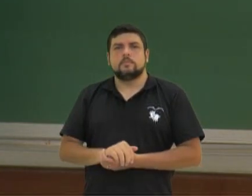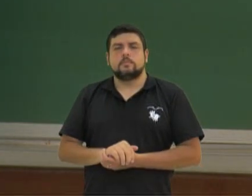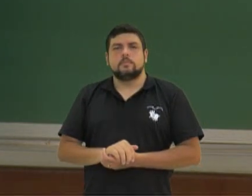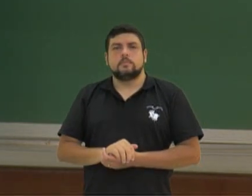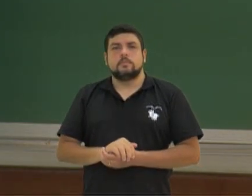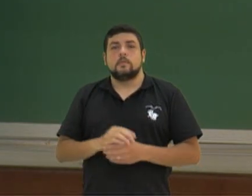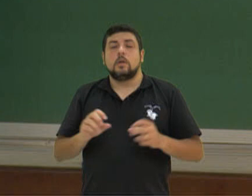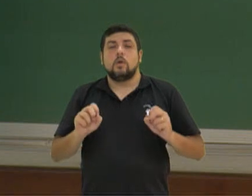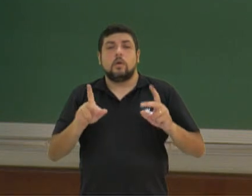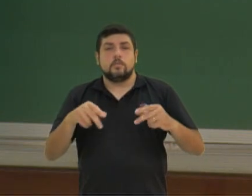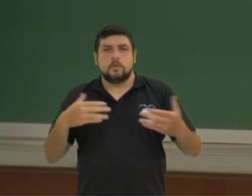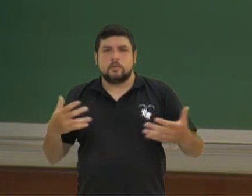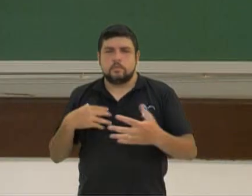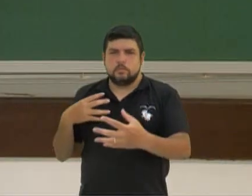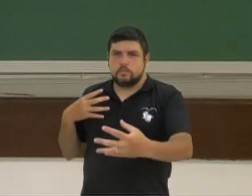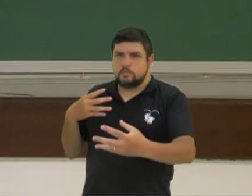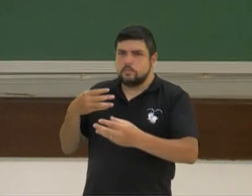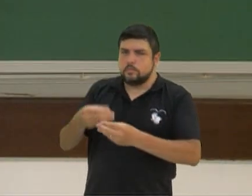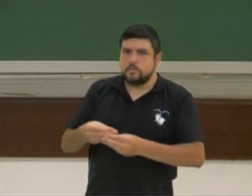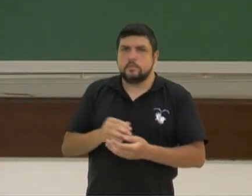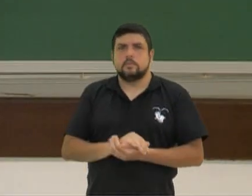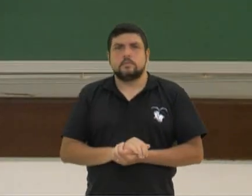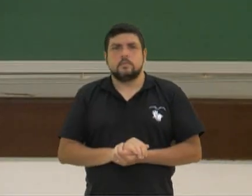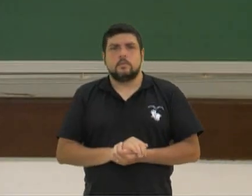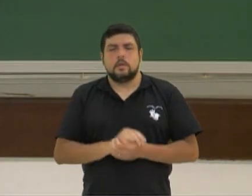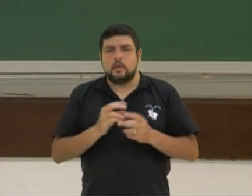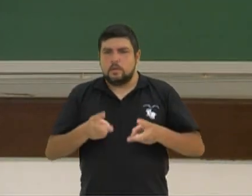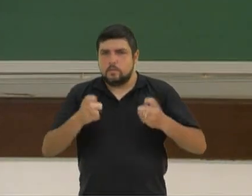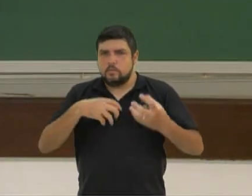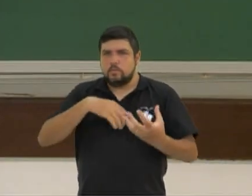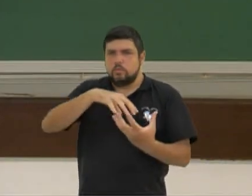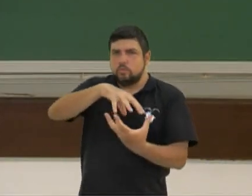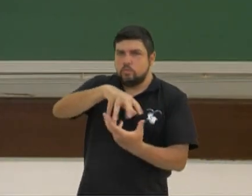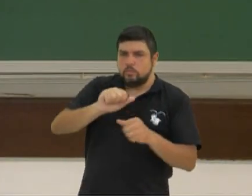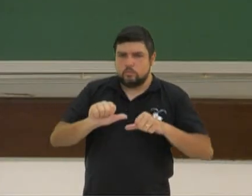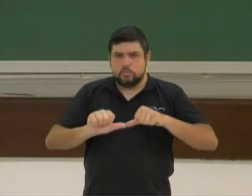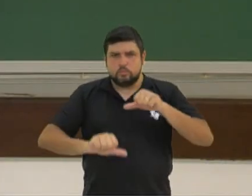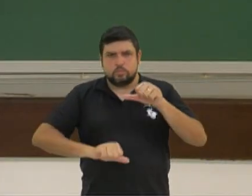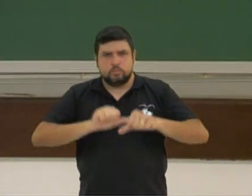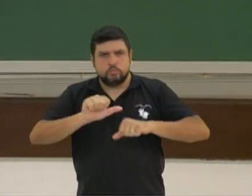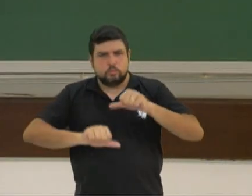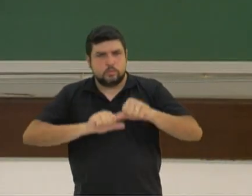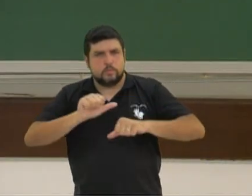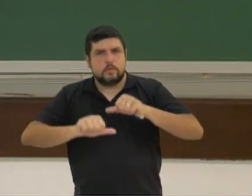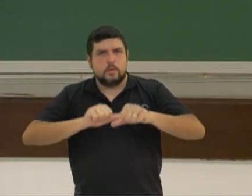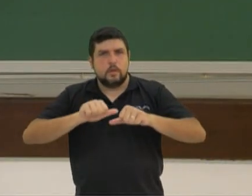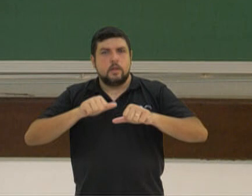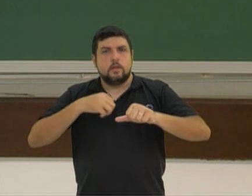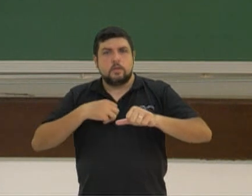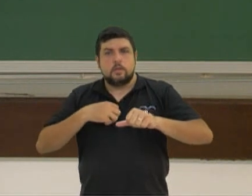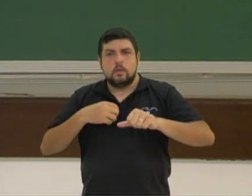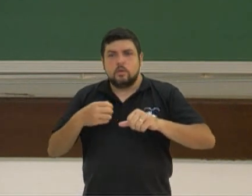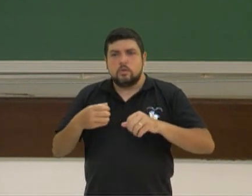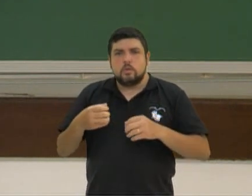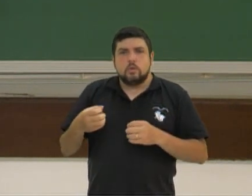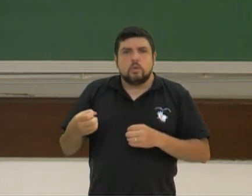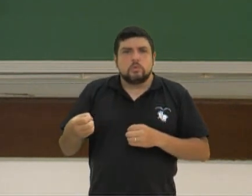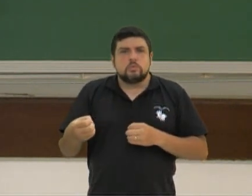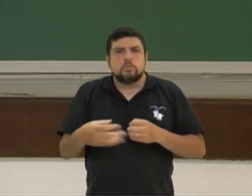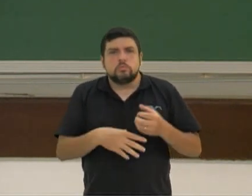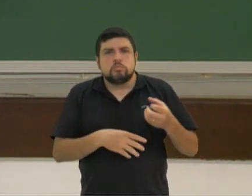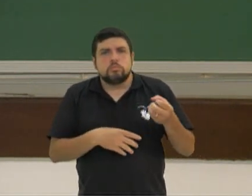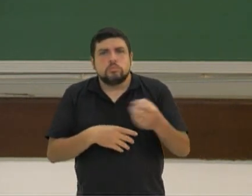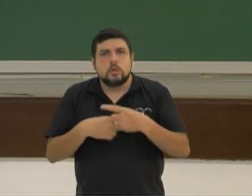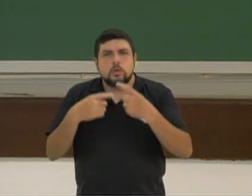nossas considerações gerais. Nós vimos que o mundo estava em grande transformação, novas ideias começam a pontuar,